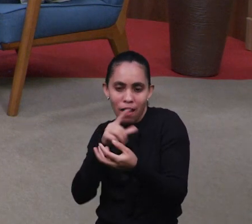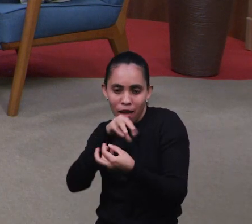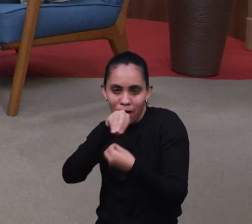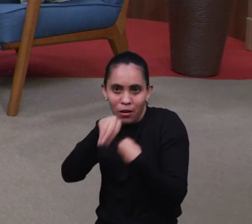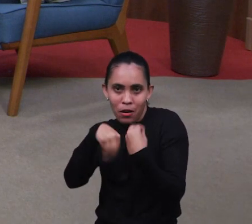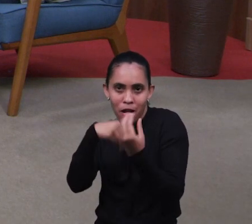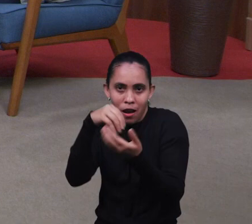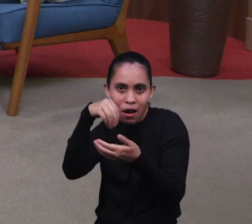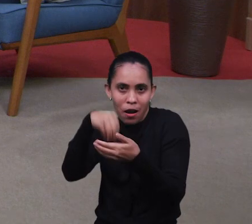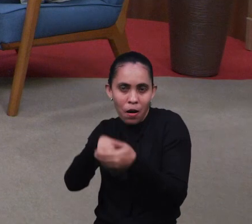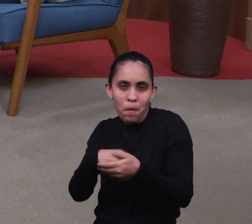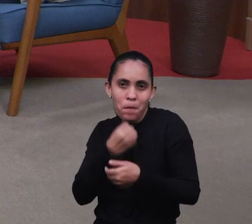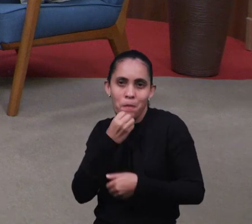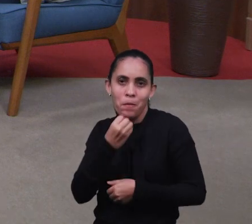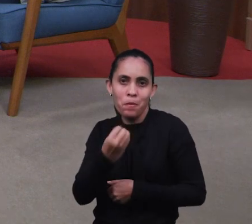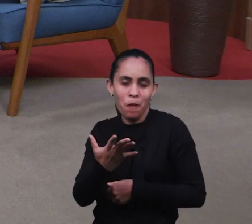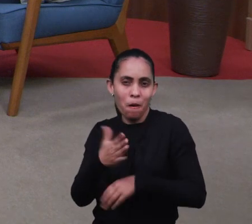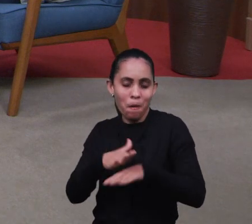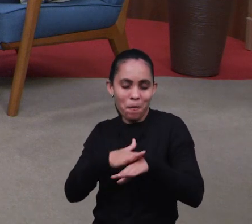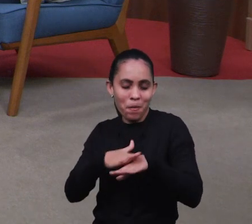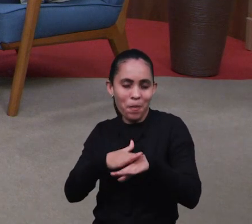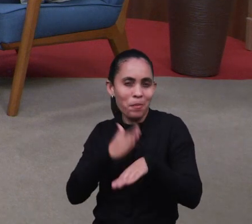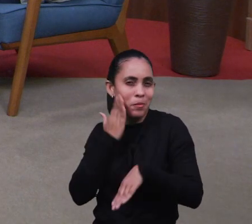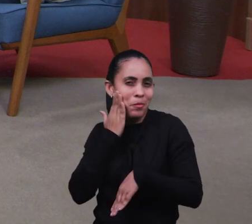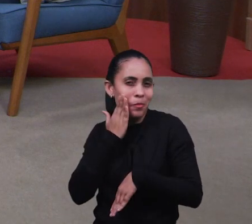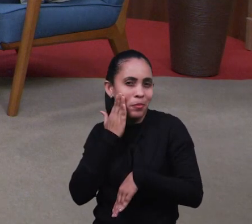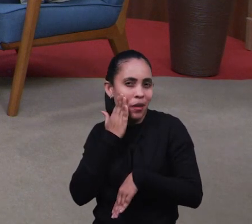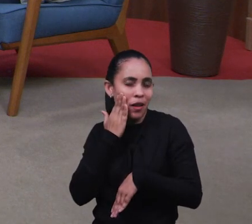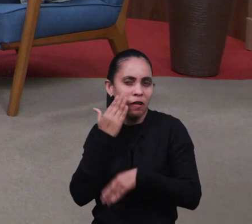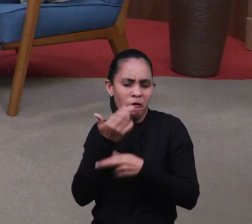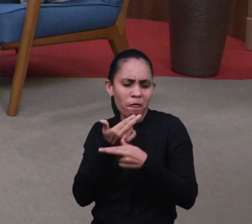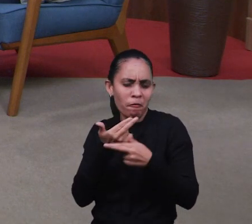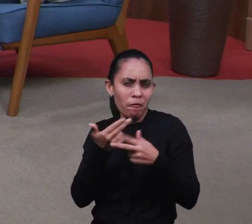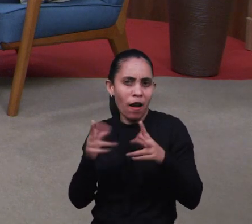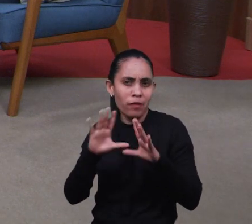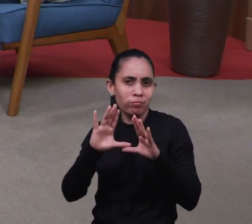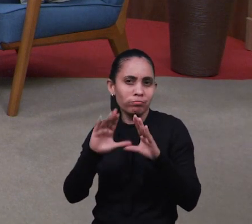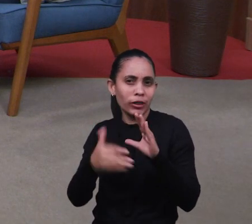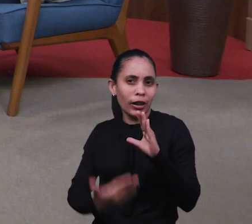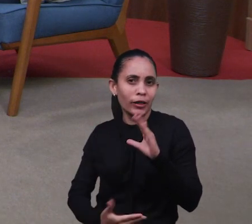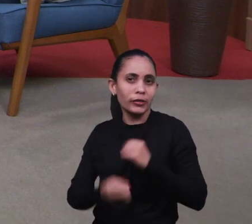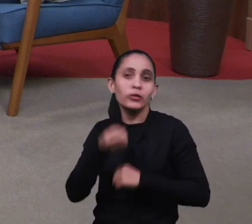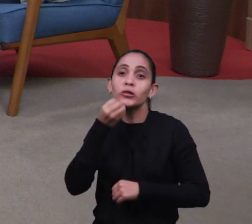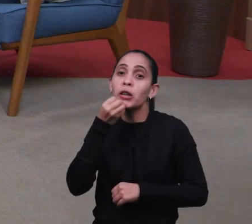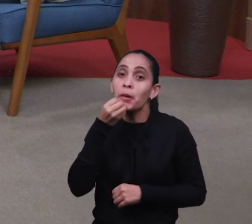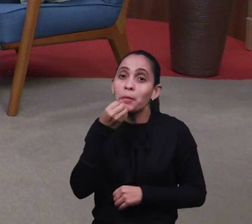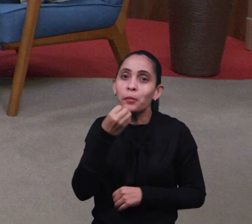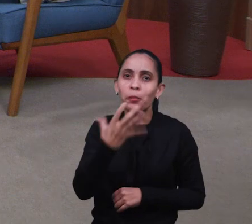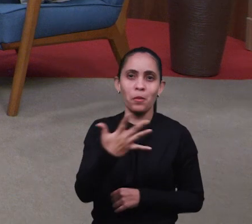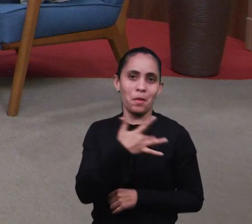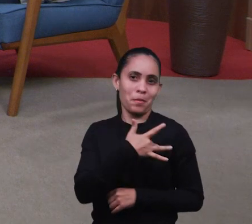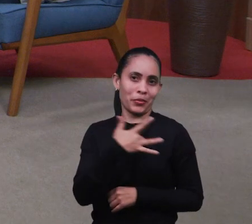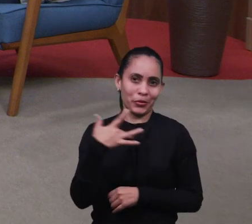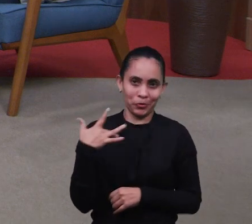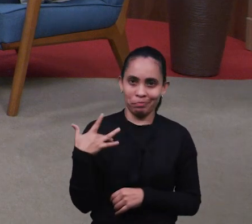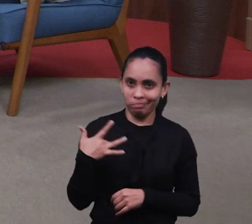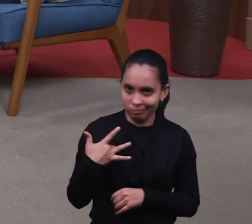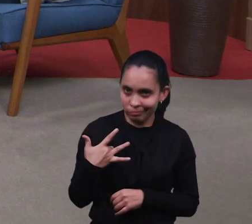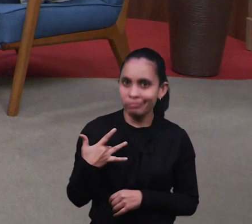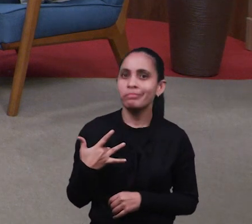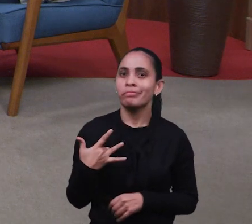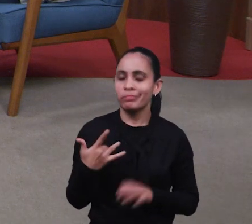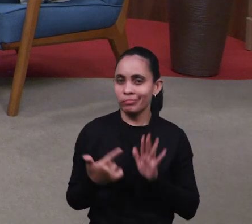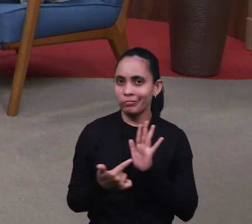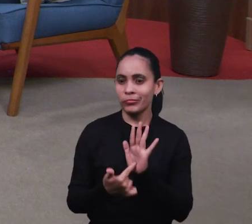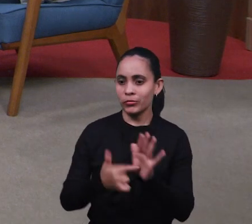para a digestão, é uma série de benefícios, né, que a maçã traz para quem se alimenta da maçã.